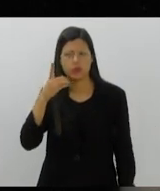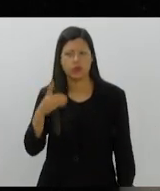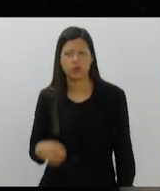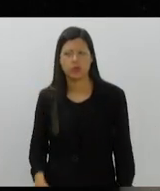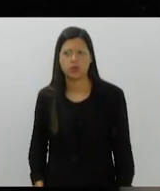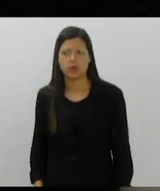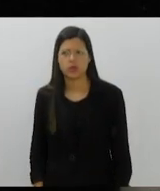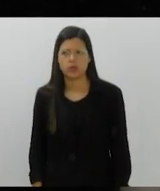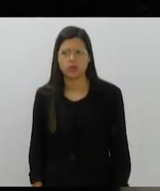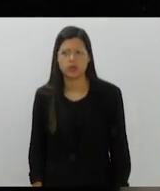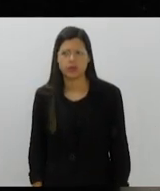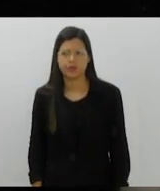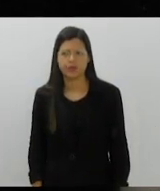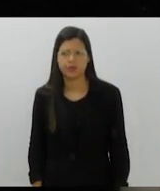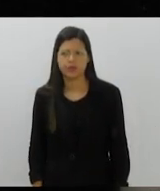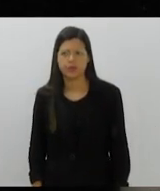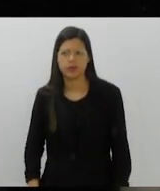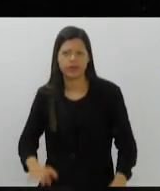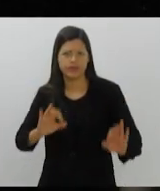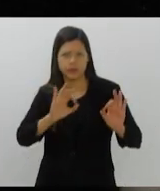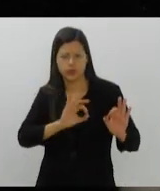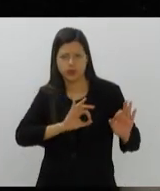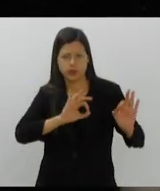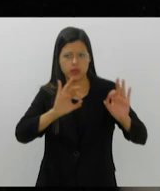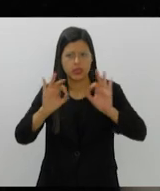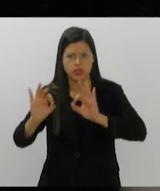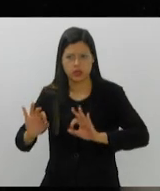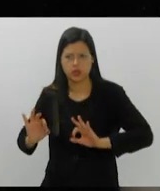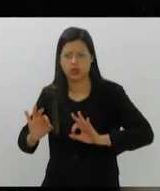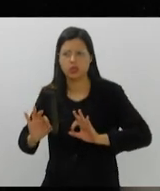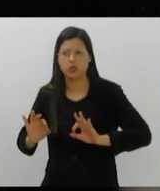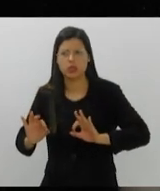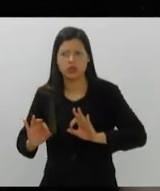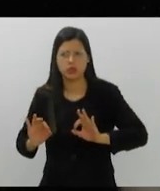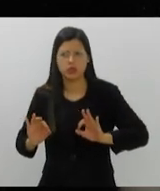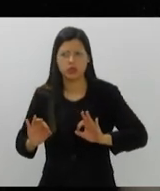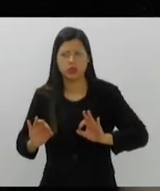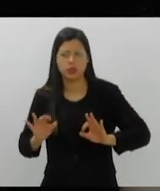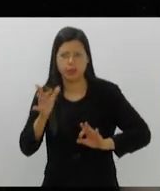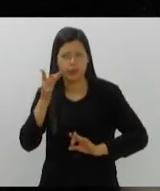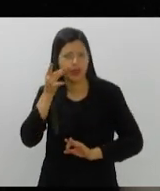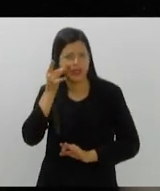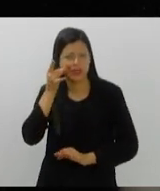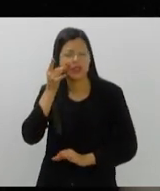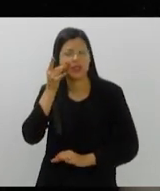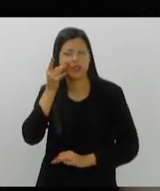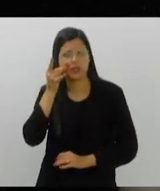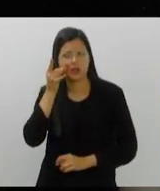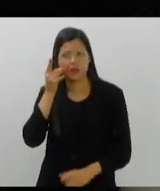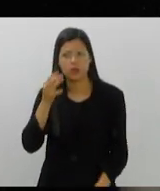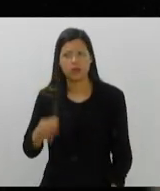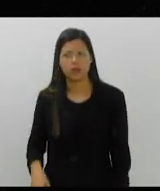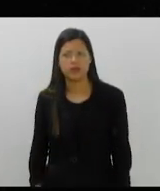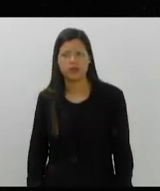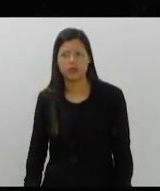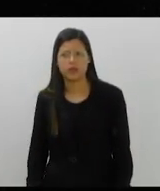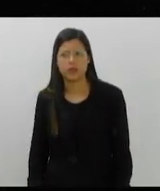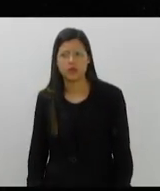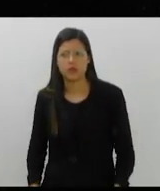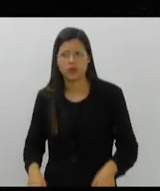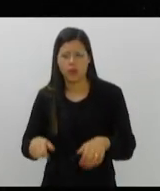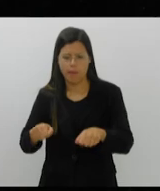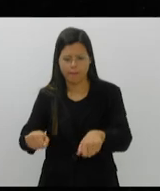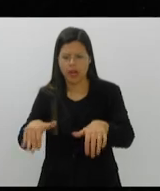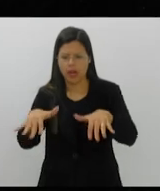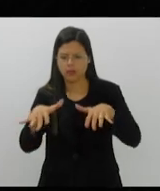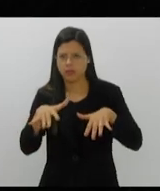que nos assistem de forma presencial, e o plenário ainda está